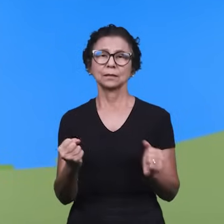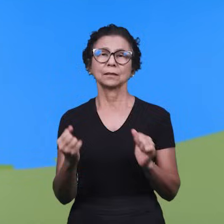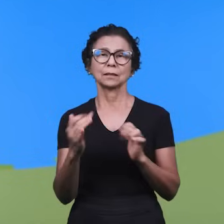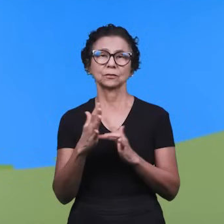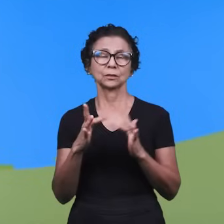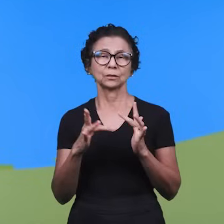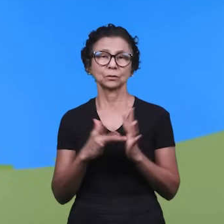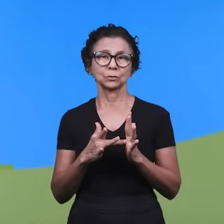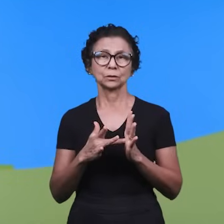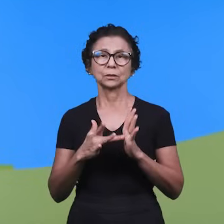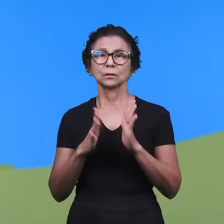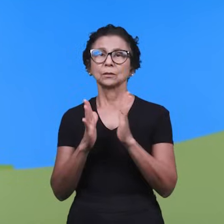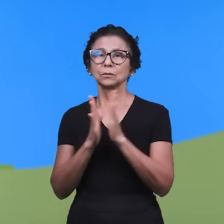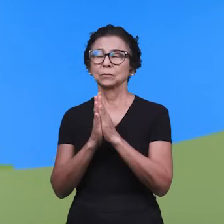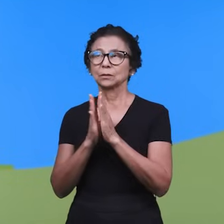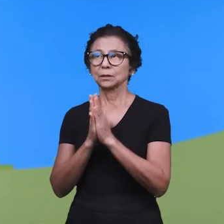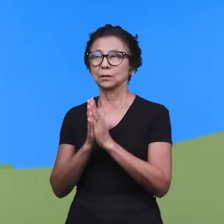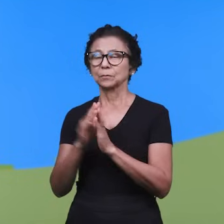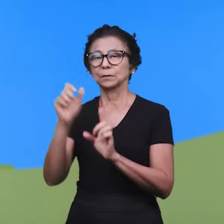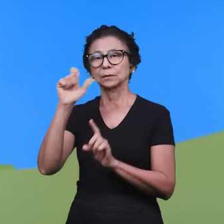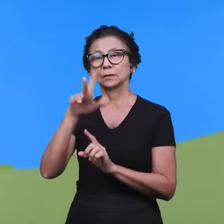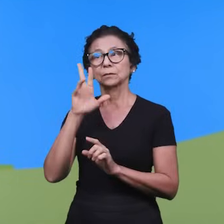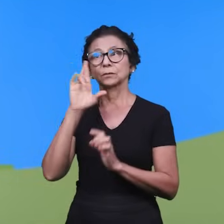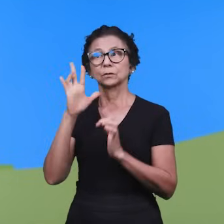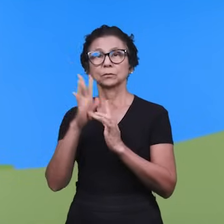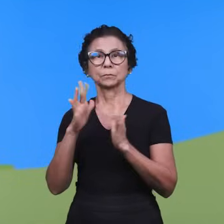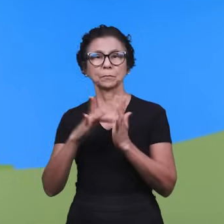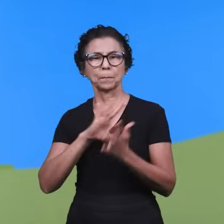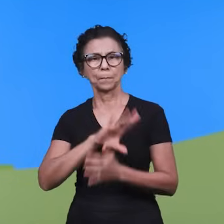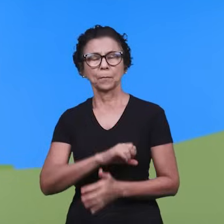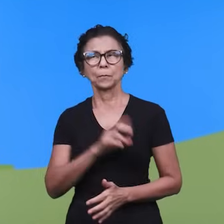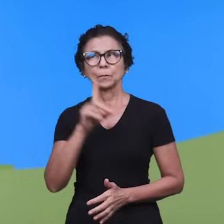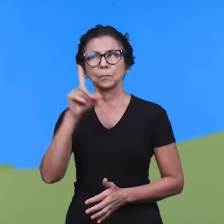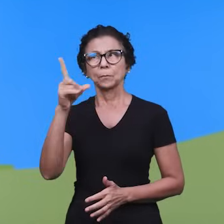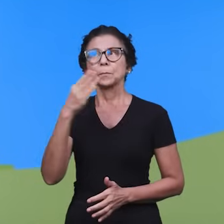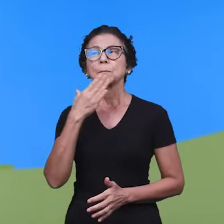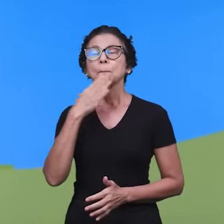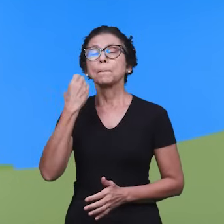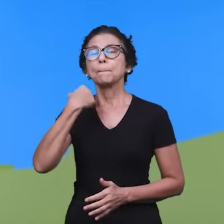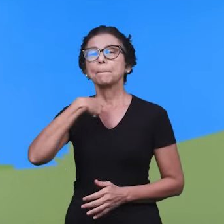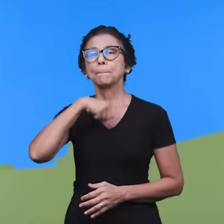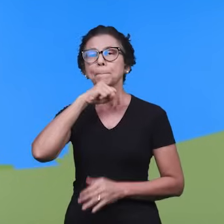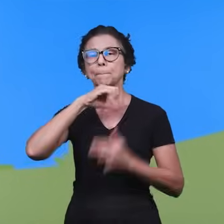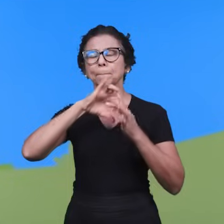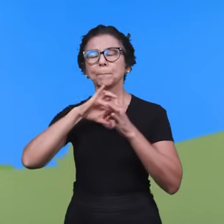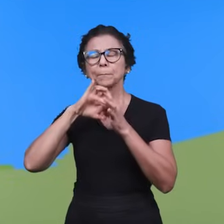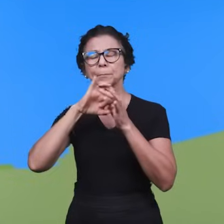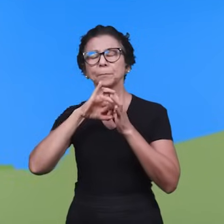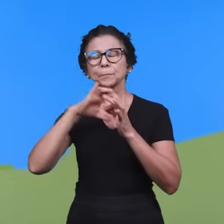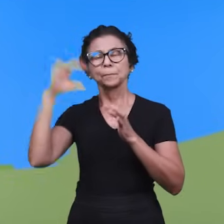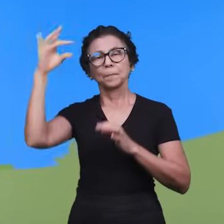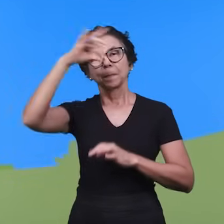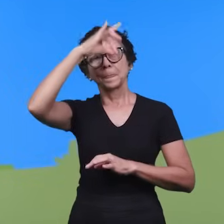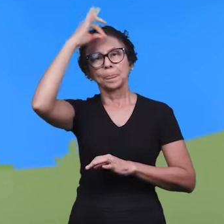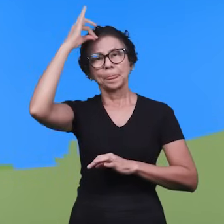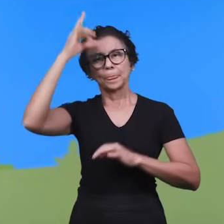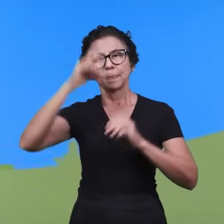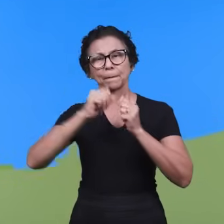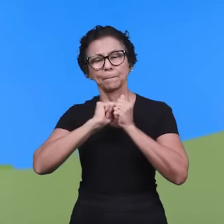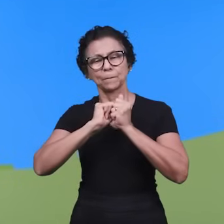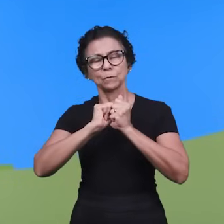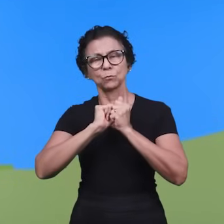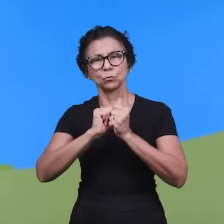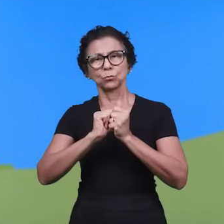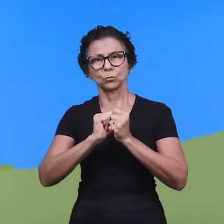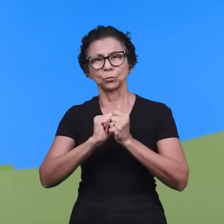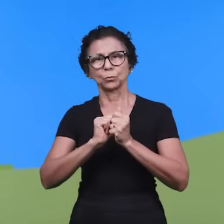todos. Oramos dizendo que a graça do Senhor Jesus, o amor de Deus nosso Pai, a comunhão do Espírito Santo